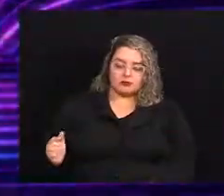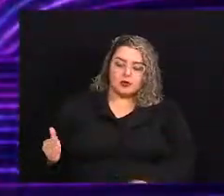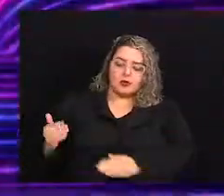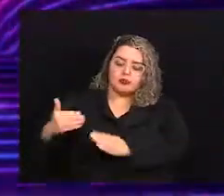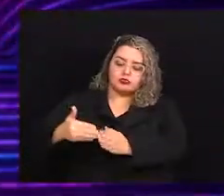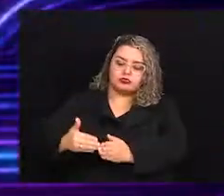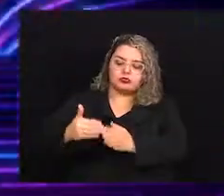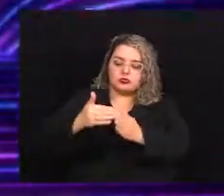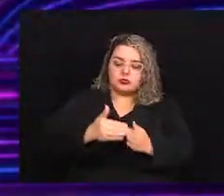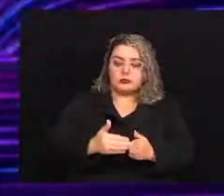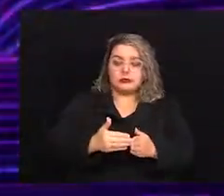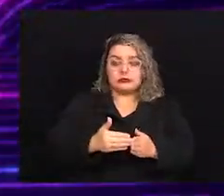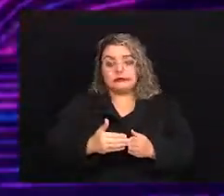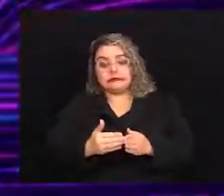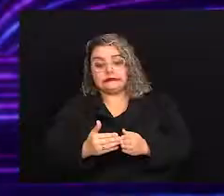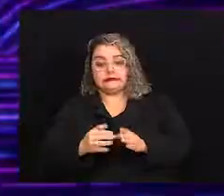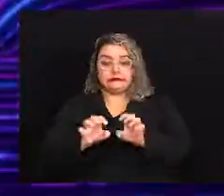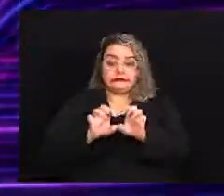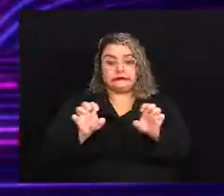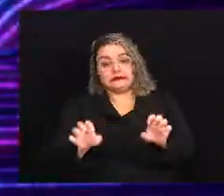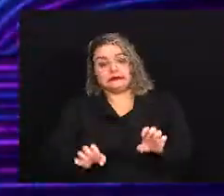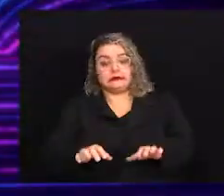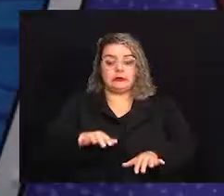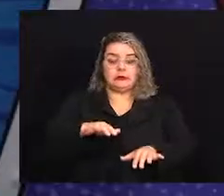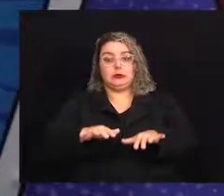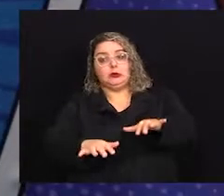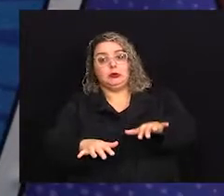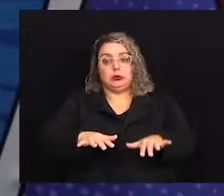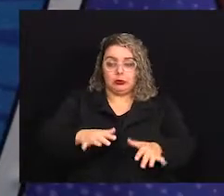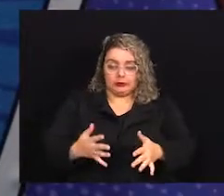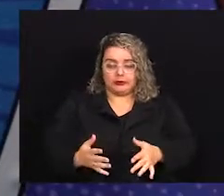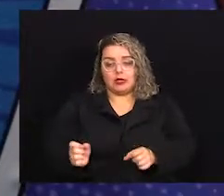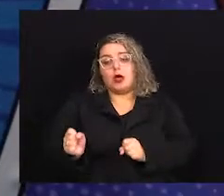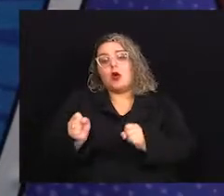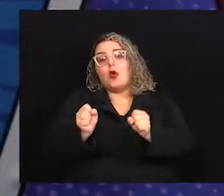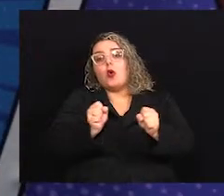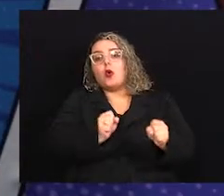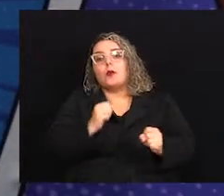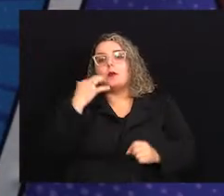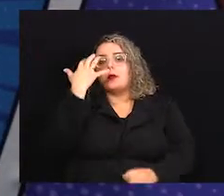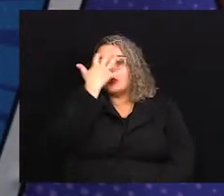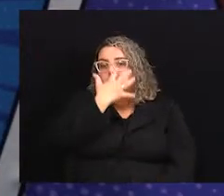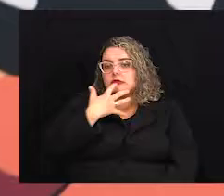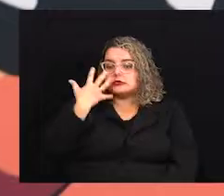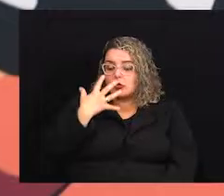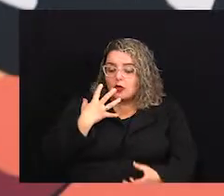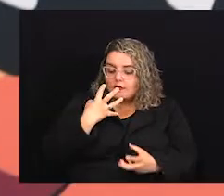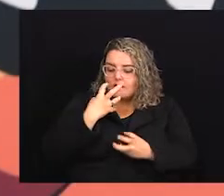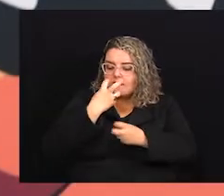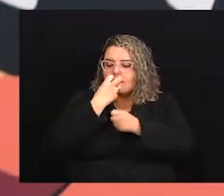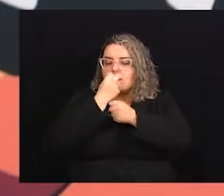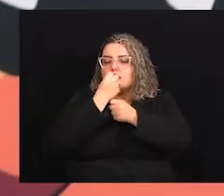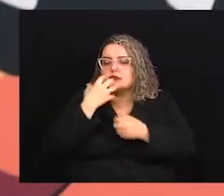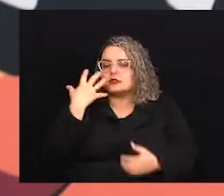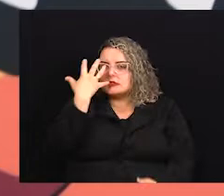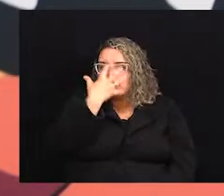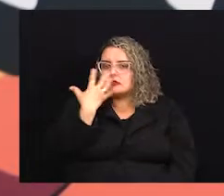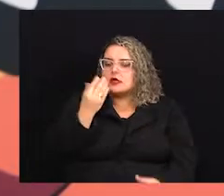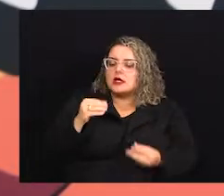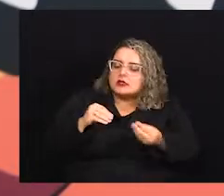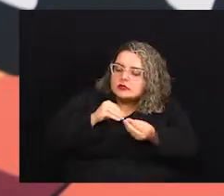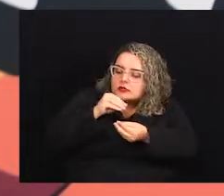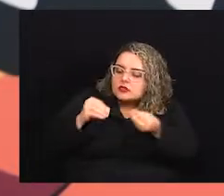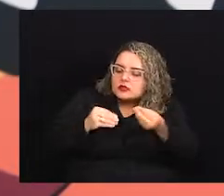desestruturar a tranquilidade lá do pessoal. Então é um livro sobre o poder da paixão, a força da paixão. E aí você